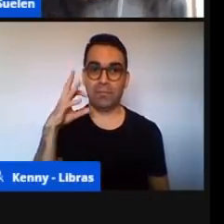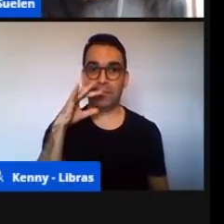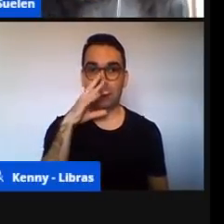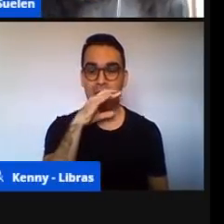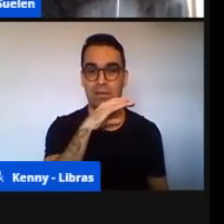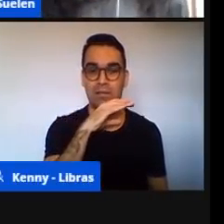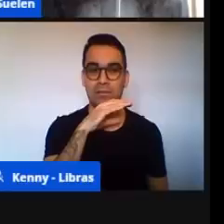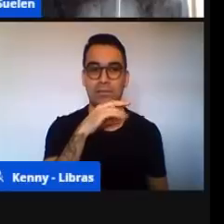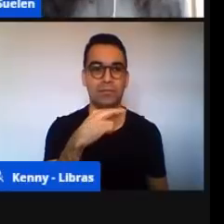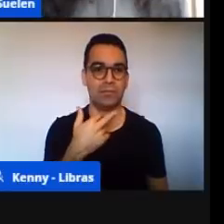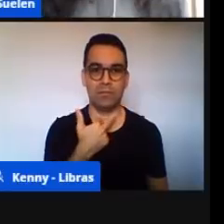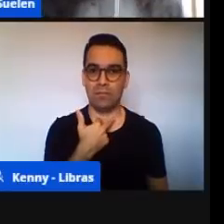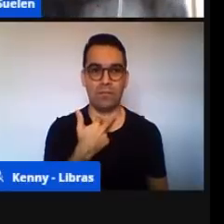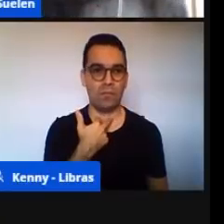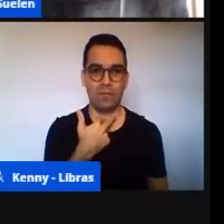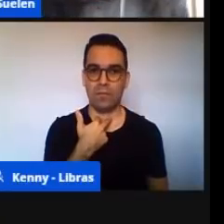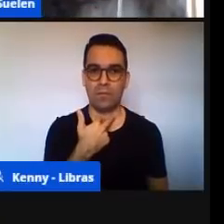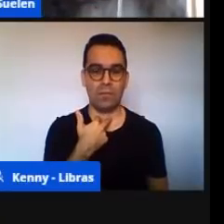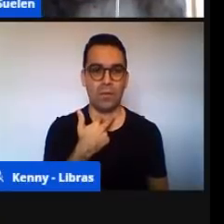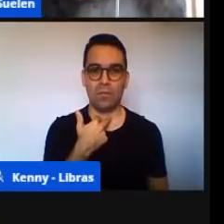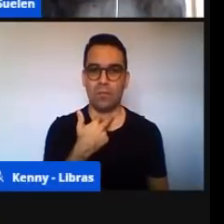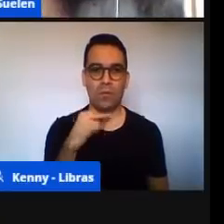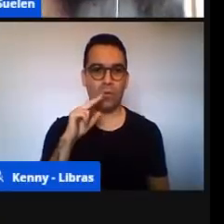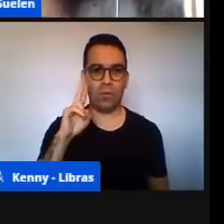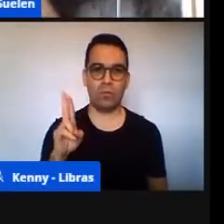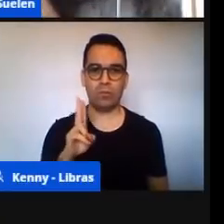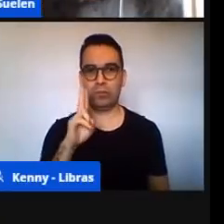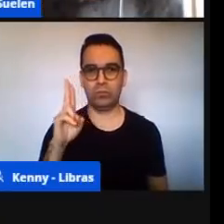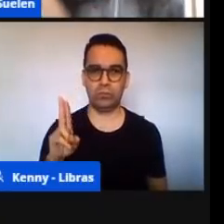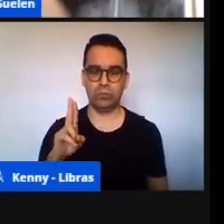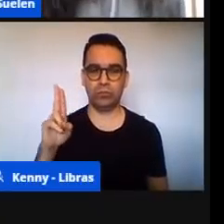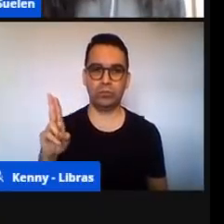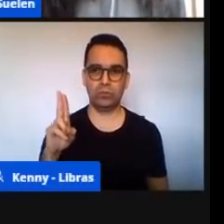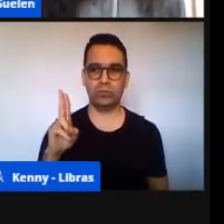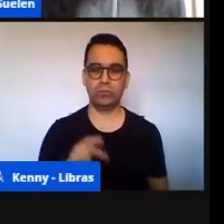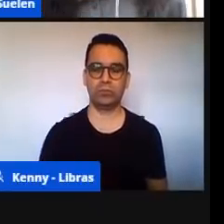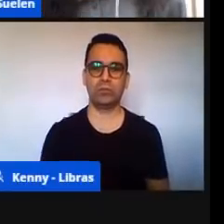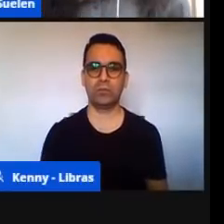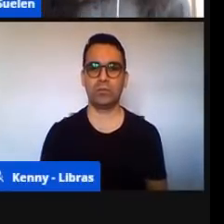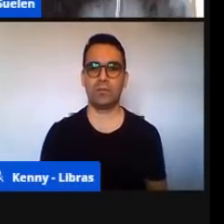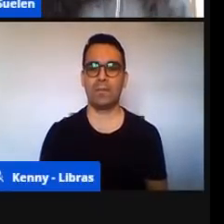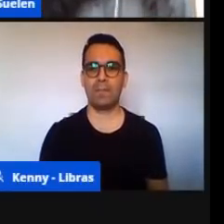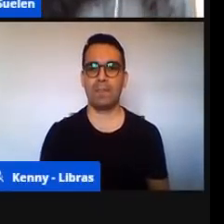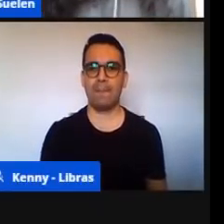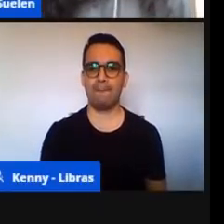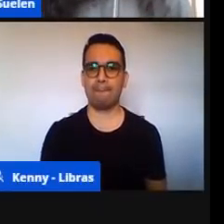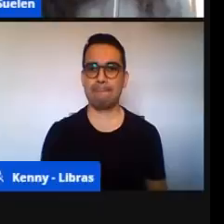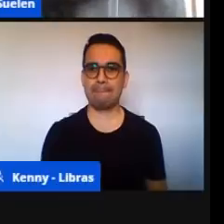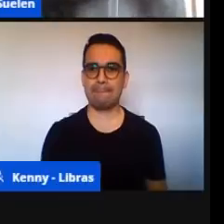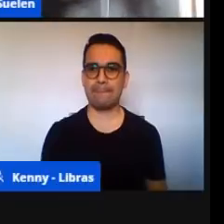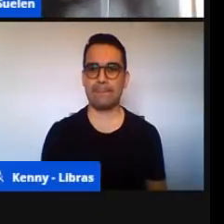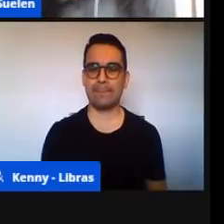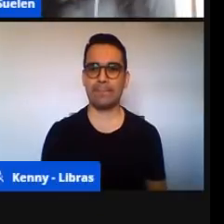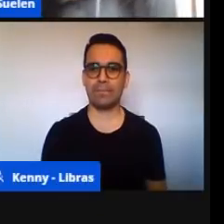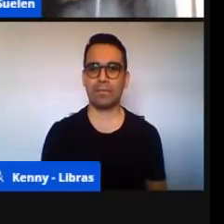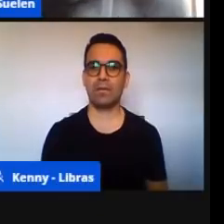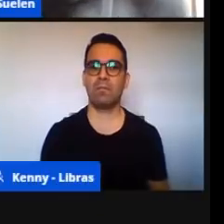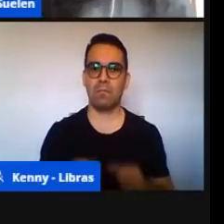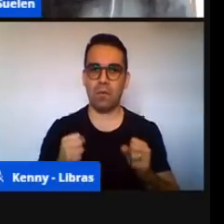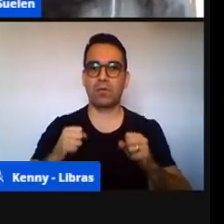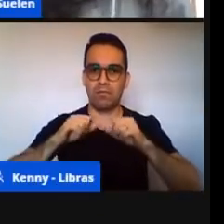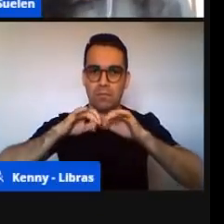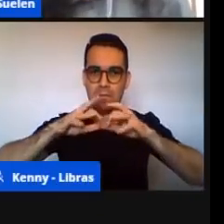adequadamente higienizado, adequadamente preparado, ele vai ter uma multiplicação